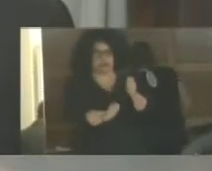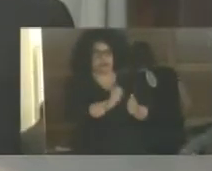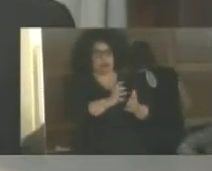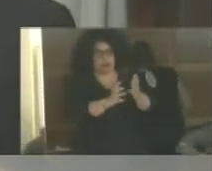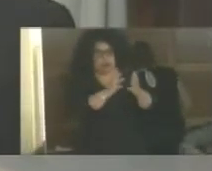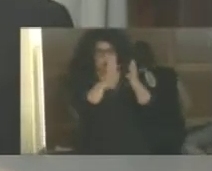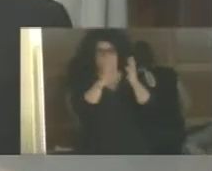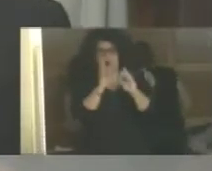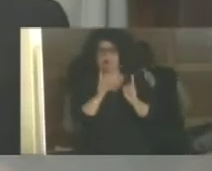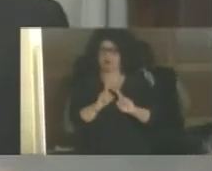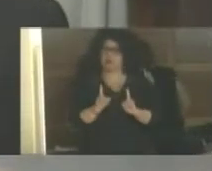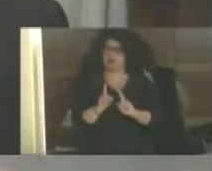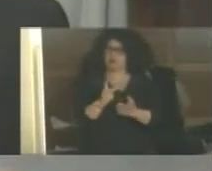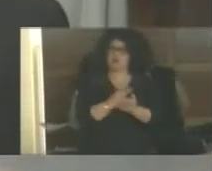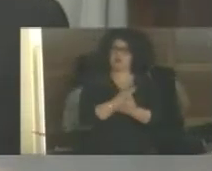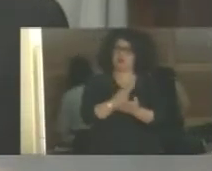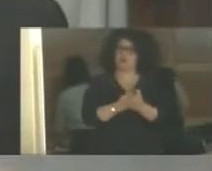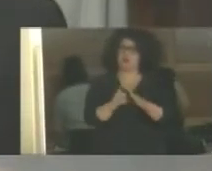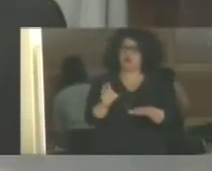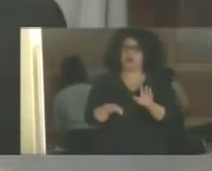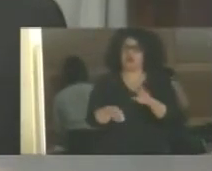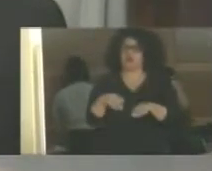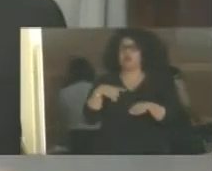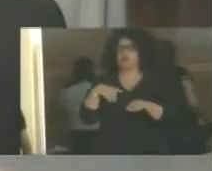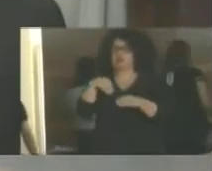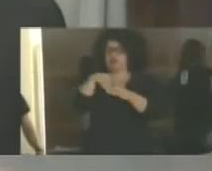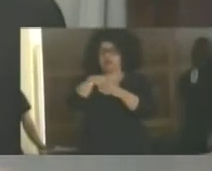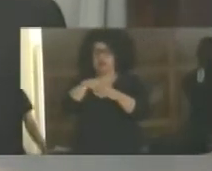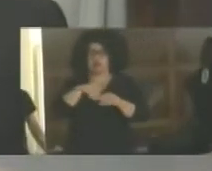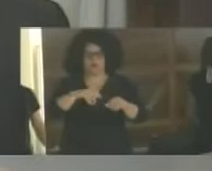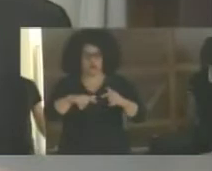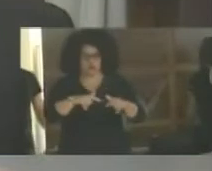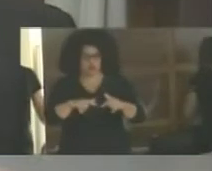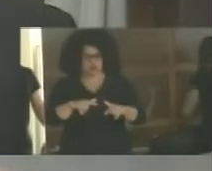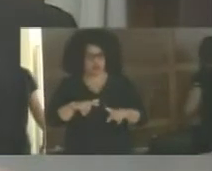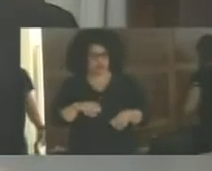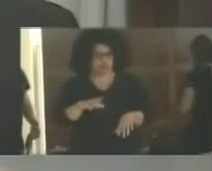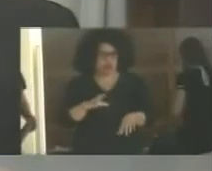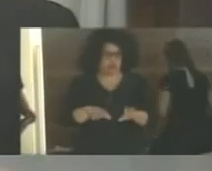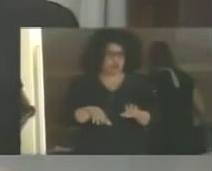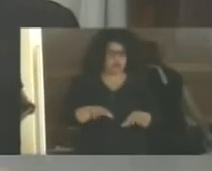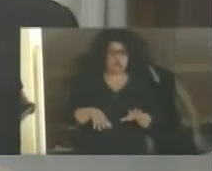Às vezes você está na sua, às vezes você tá no seu trabalho, às vezes você está